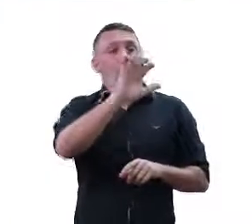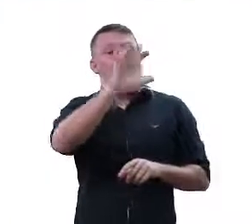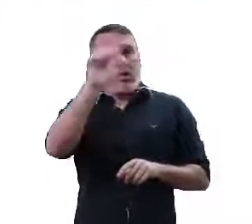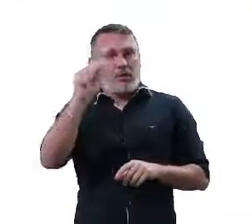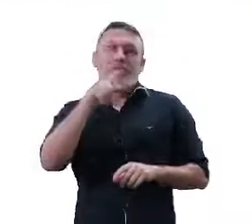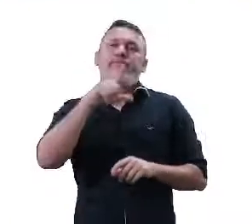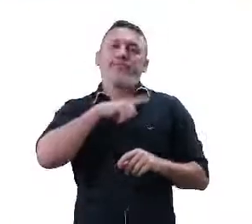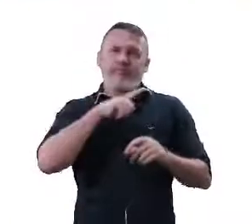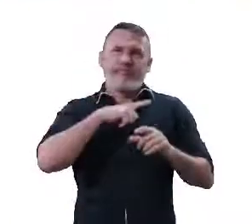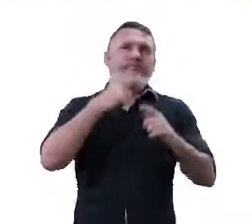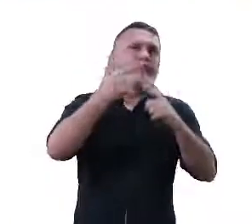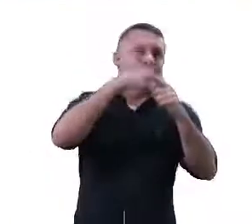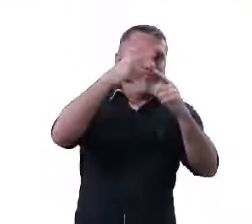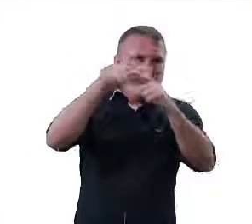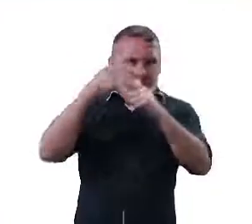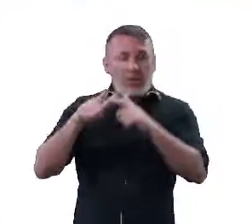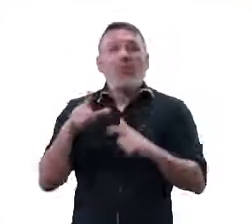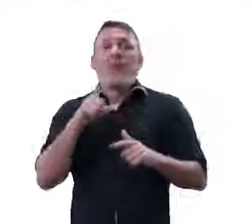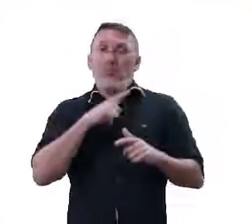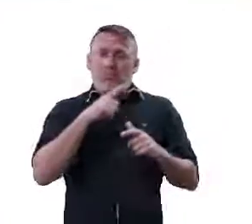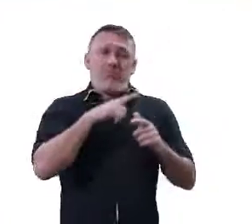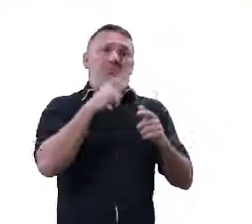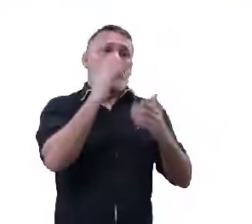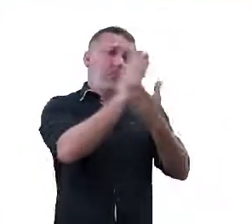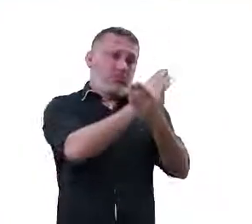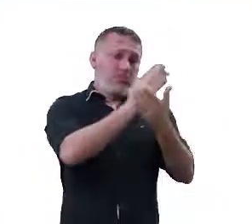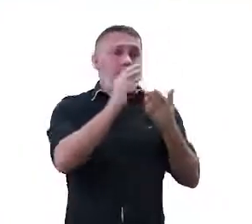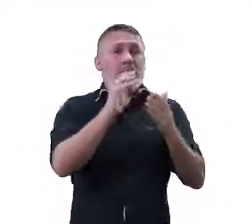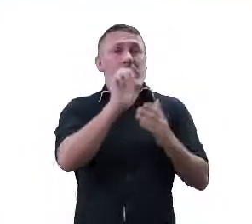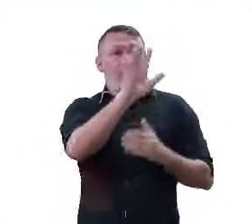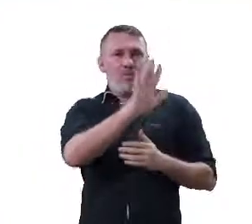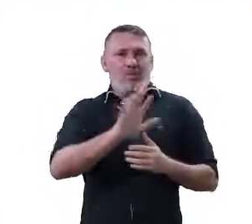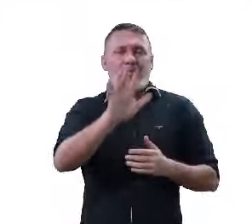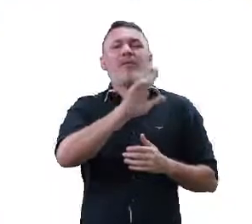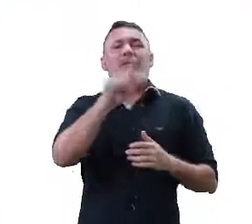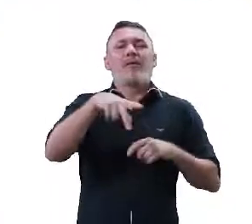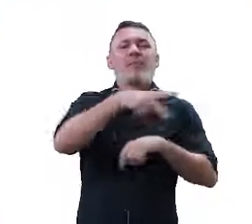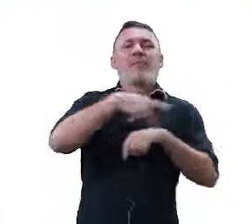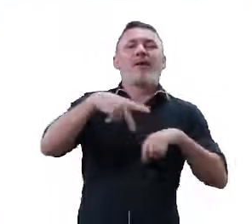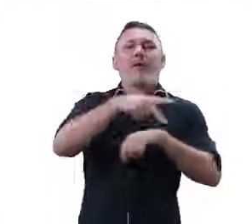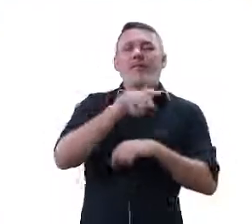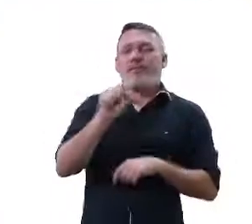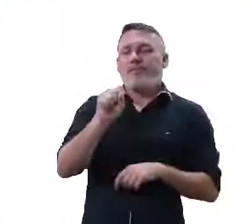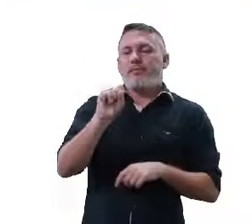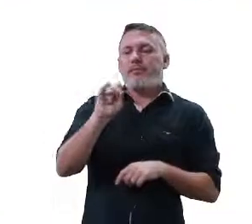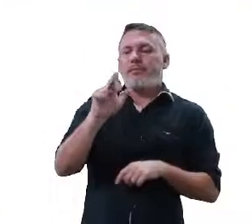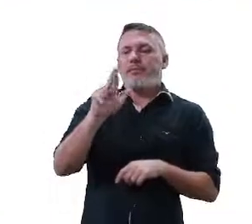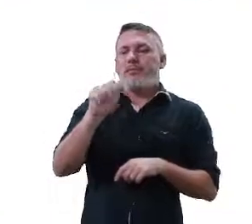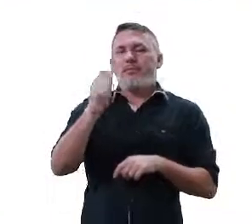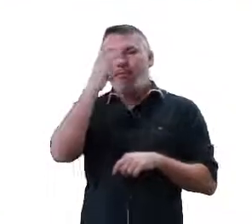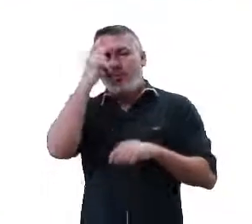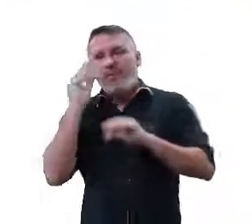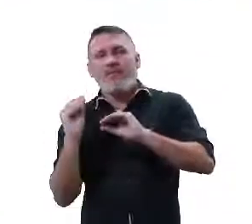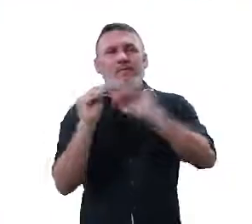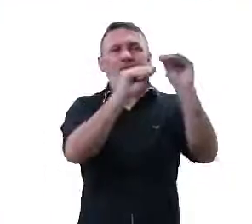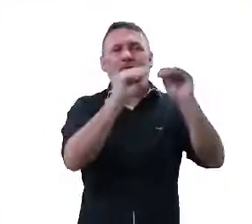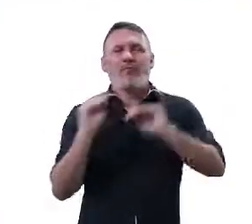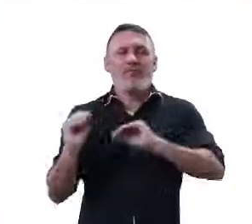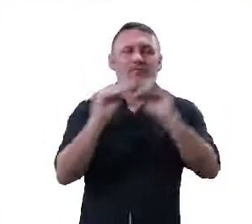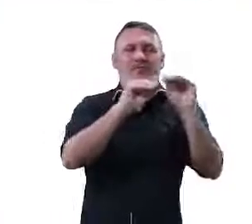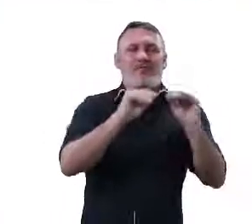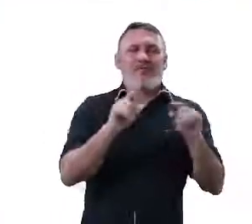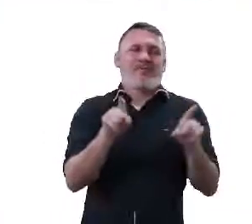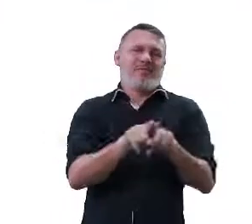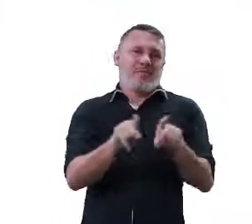asiático, temos situações semelhantes na Europa, com os refugiados sírios, né, chegando aos países europeus, uma